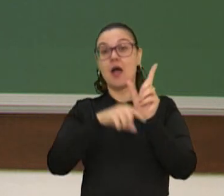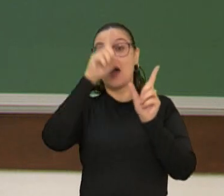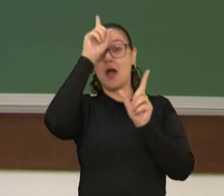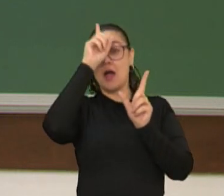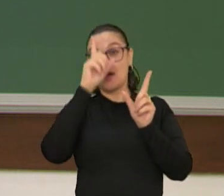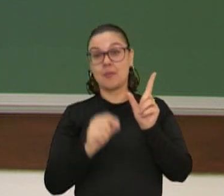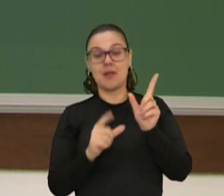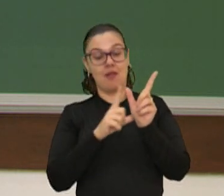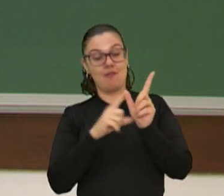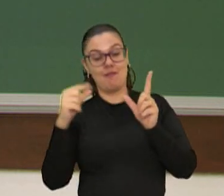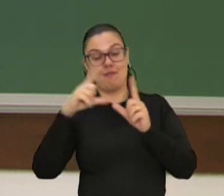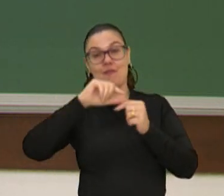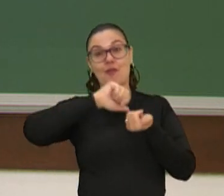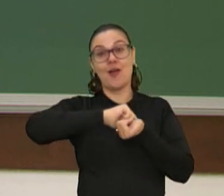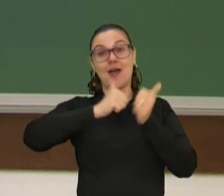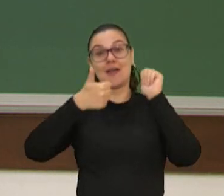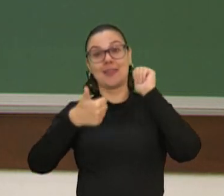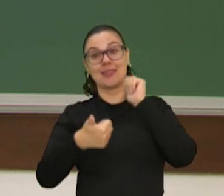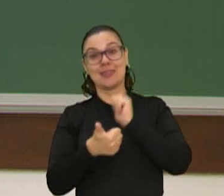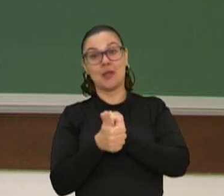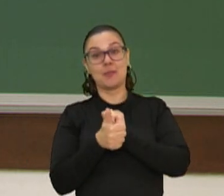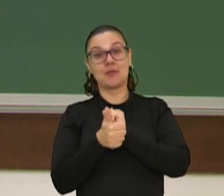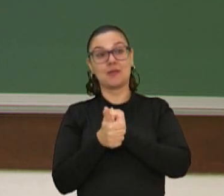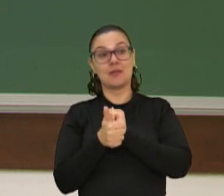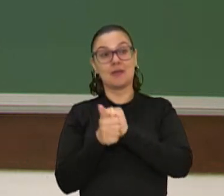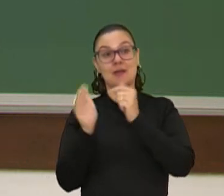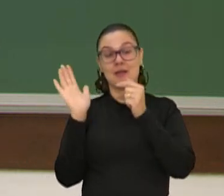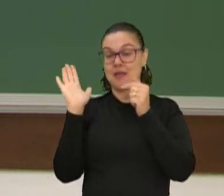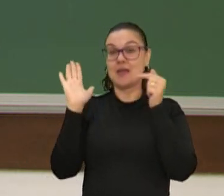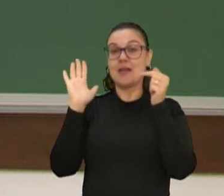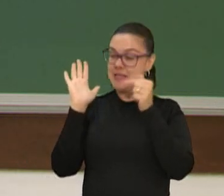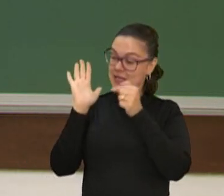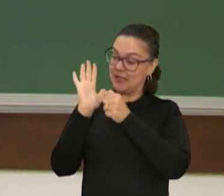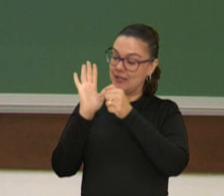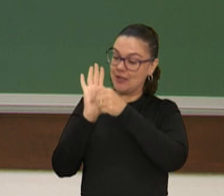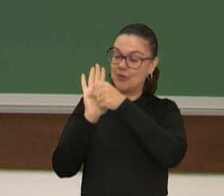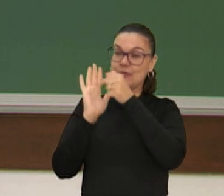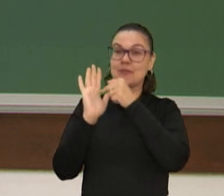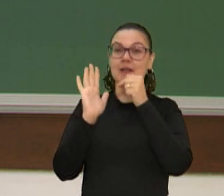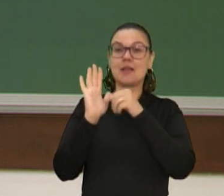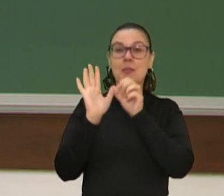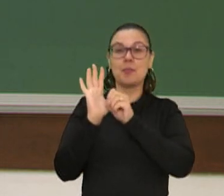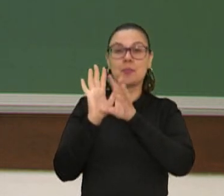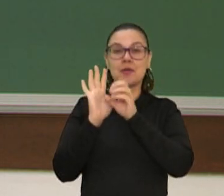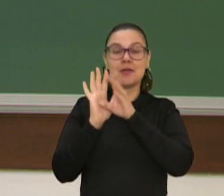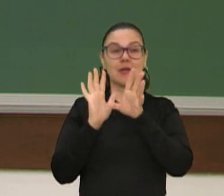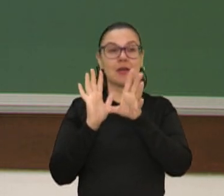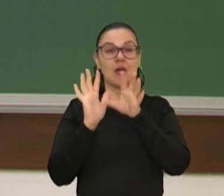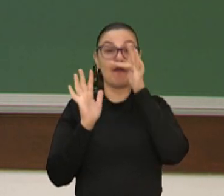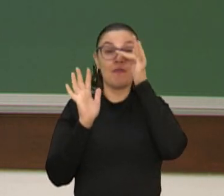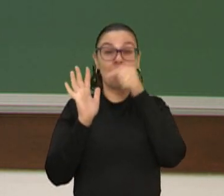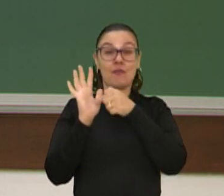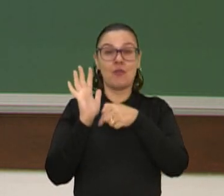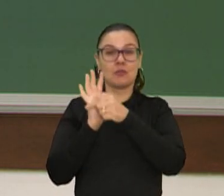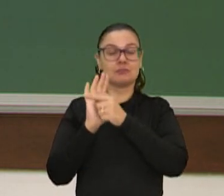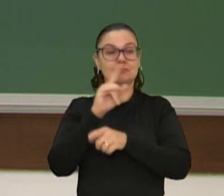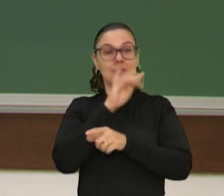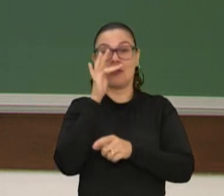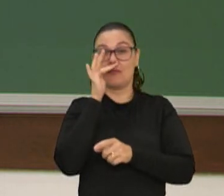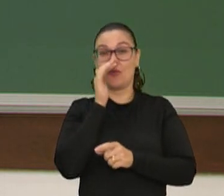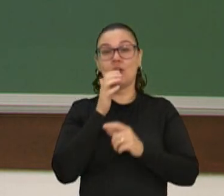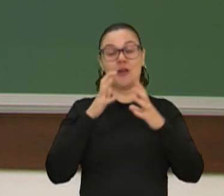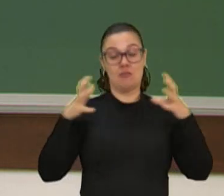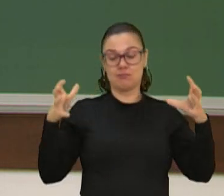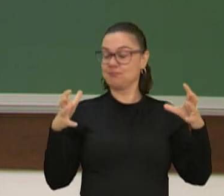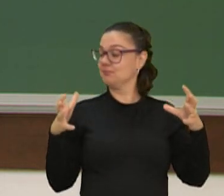são folhas adaptadas e as flores são cada pintinha ali no meio. Então, se a pessoa quer pegar uma florzona quando pegou o girassol,